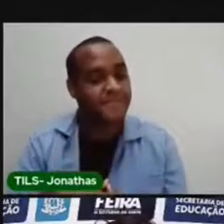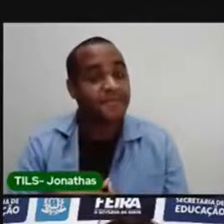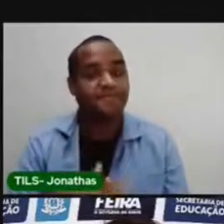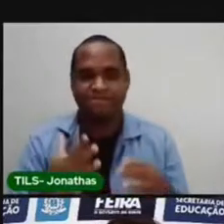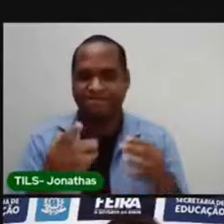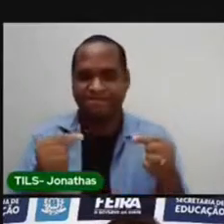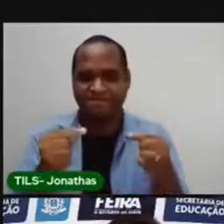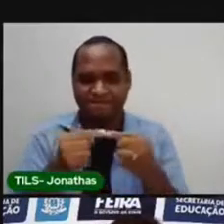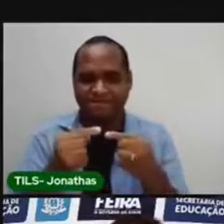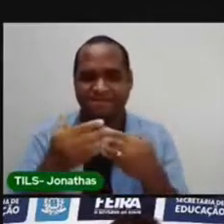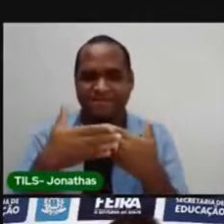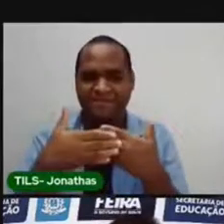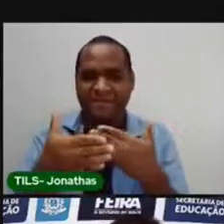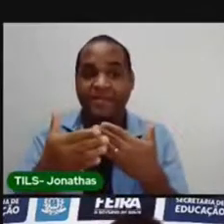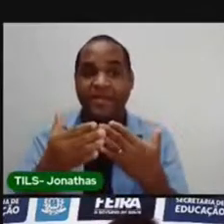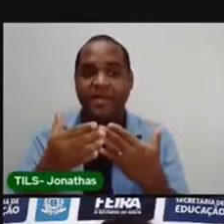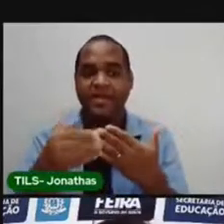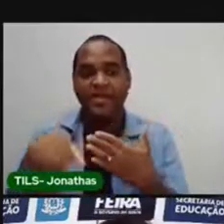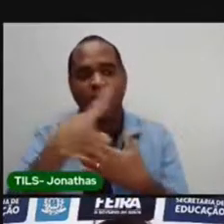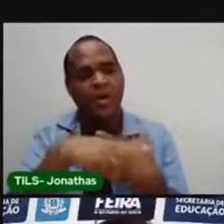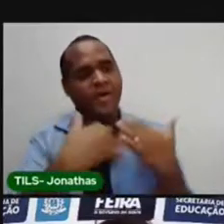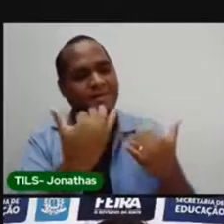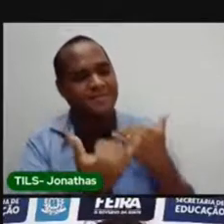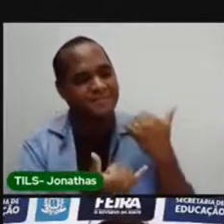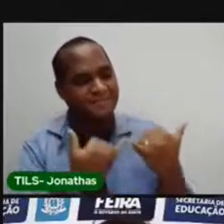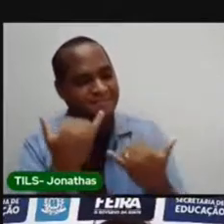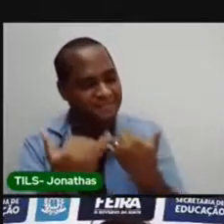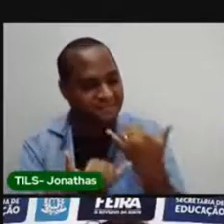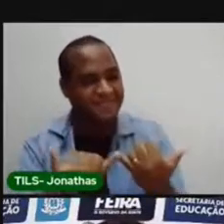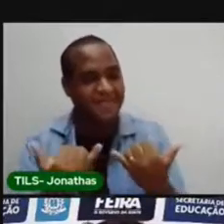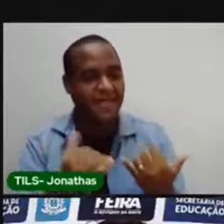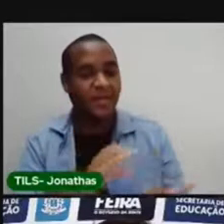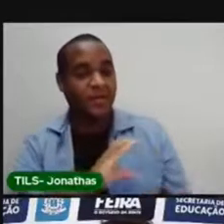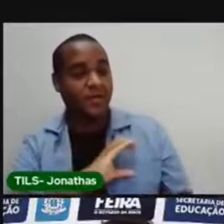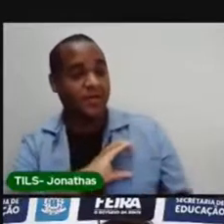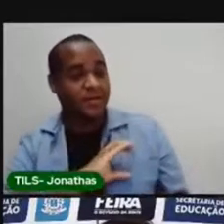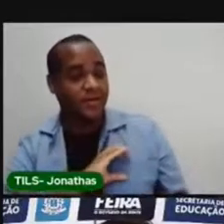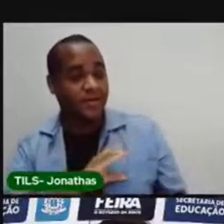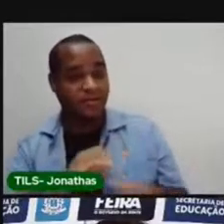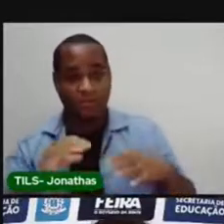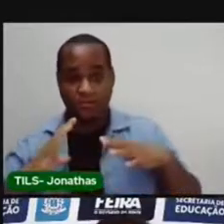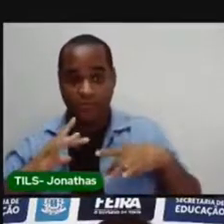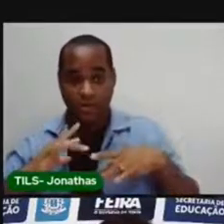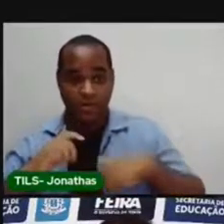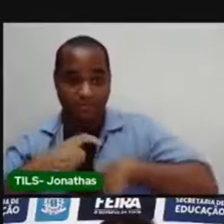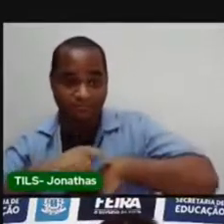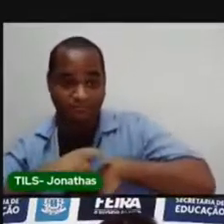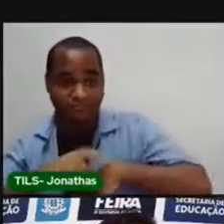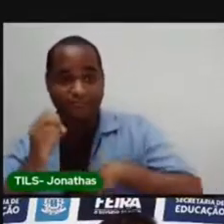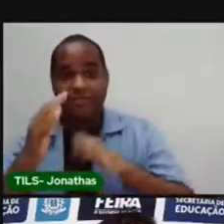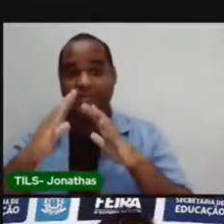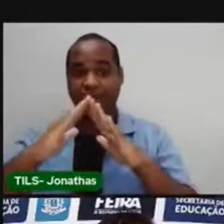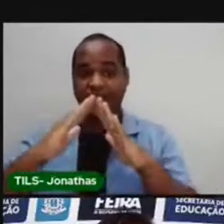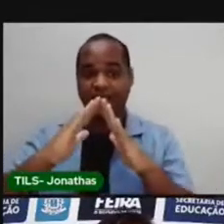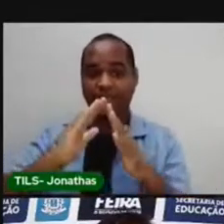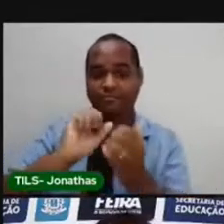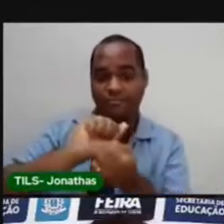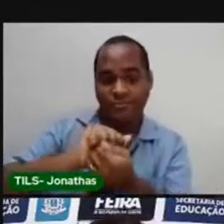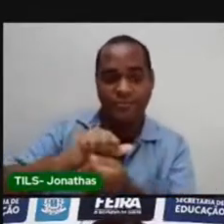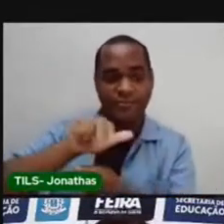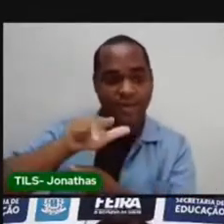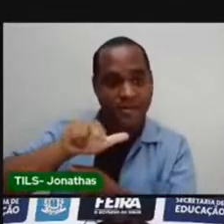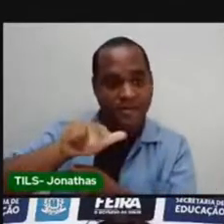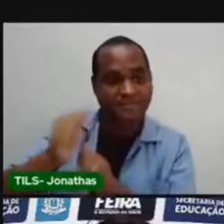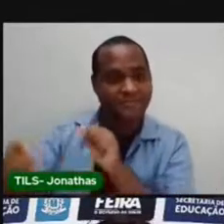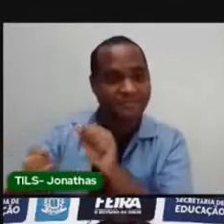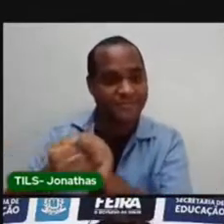Essa aí é uma que a gente brinca com os colegas na hora do recreio, em casa com os nossos irmãos,